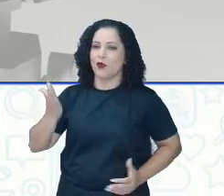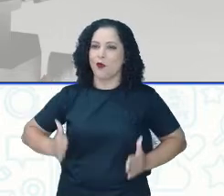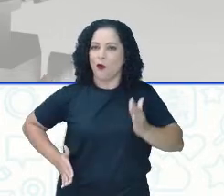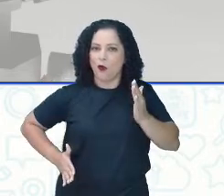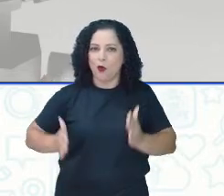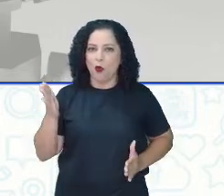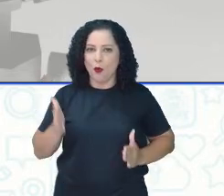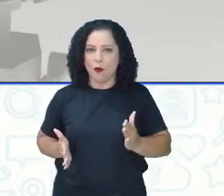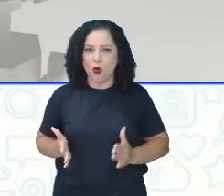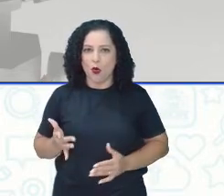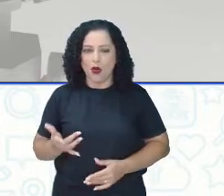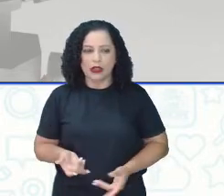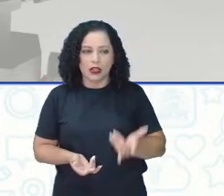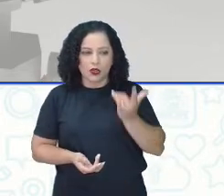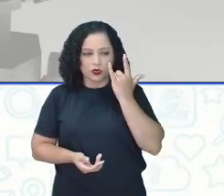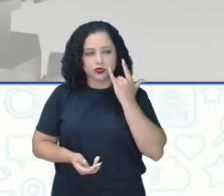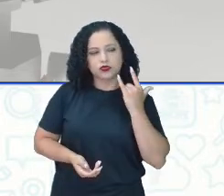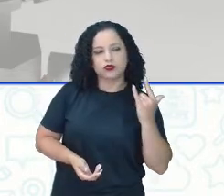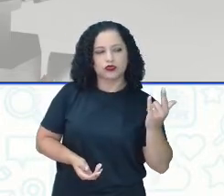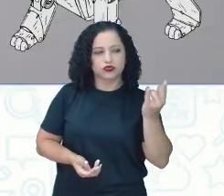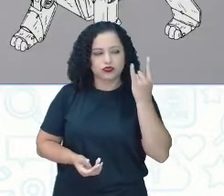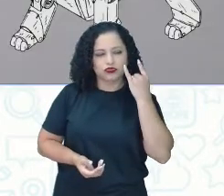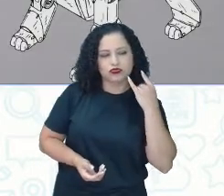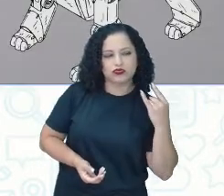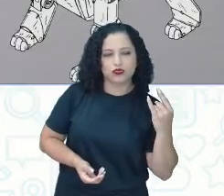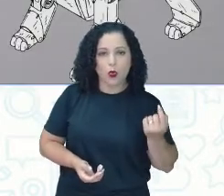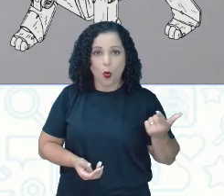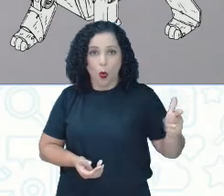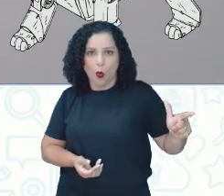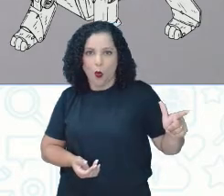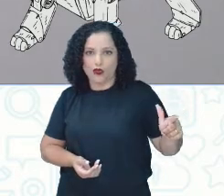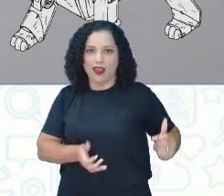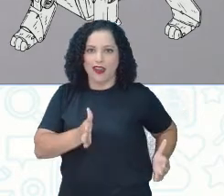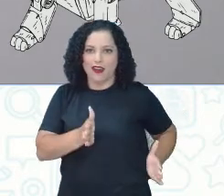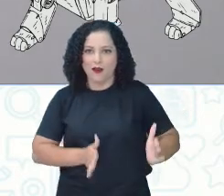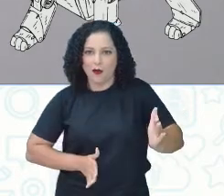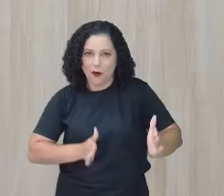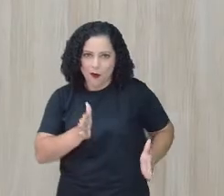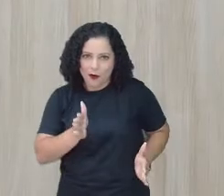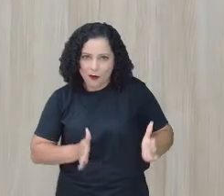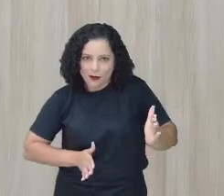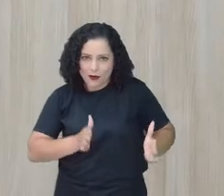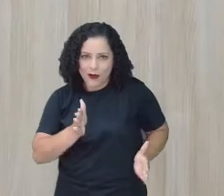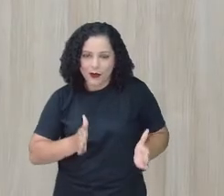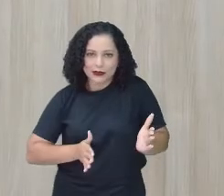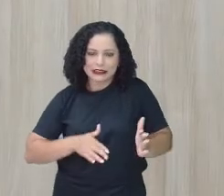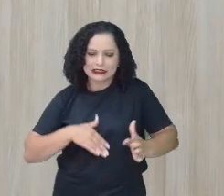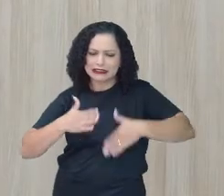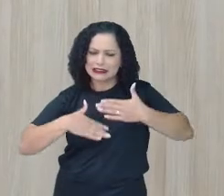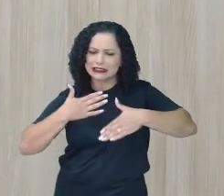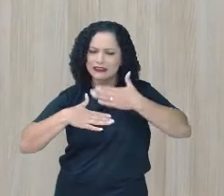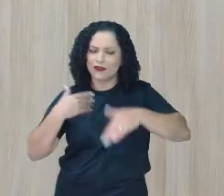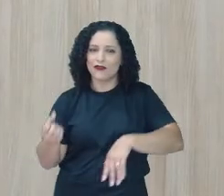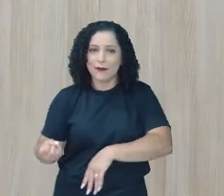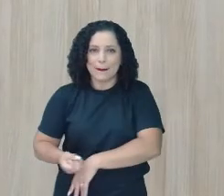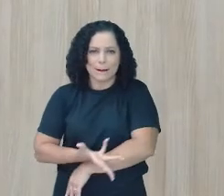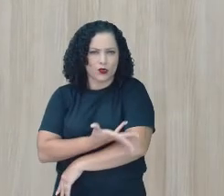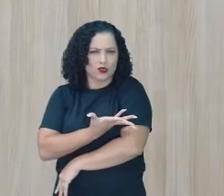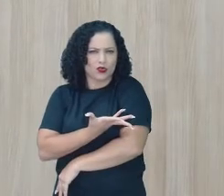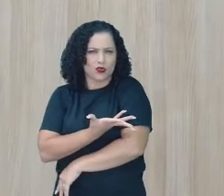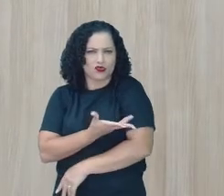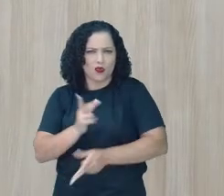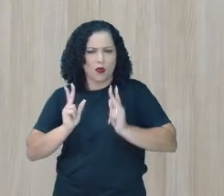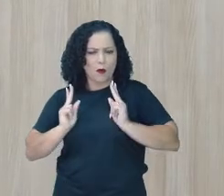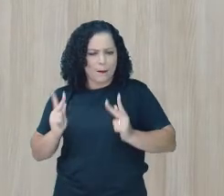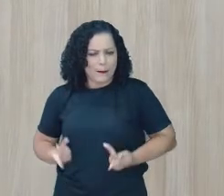Eva, uma outra robô. E aí a gente tem outra questão, né? Que é o robô desenvolvendo emoções humanas,